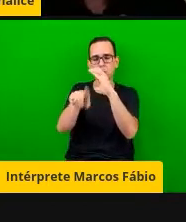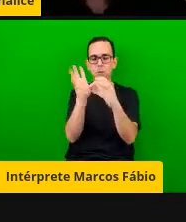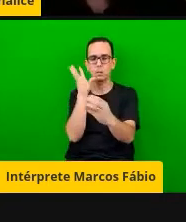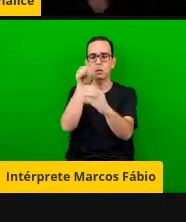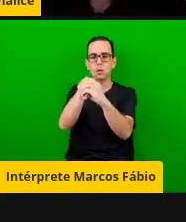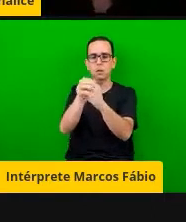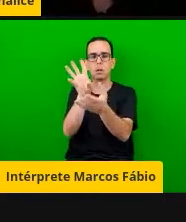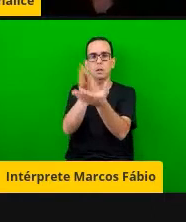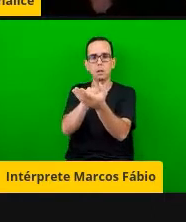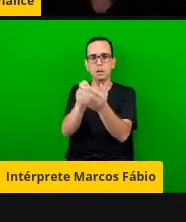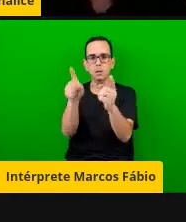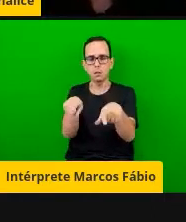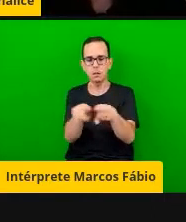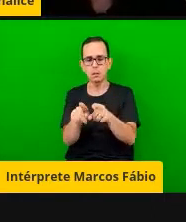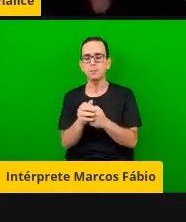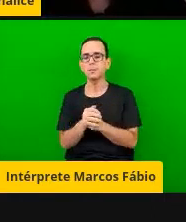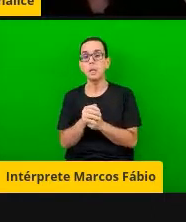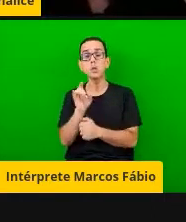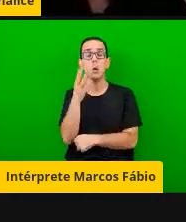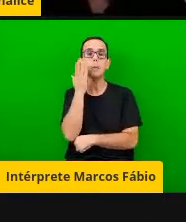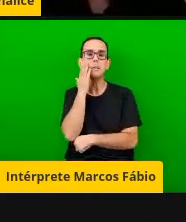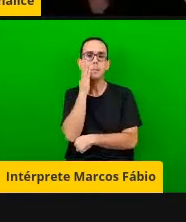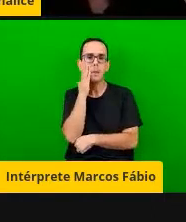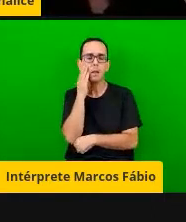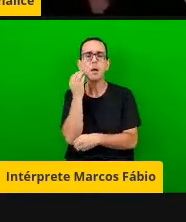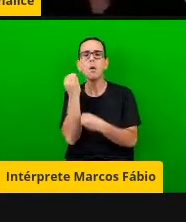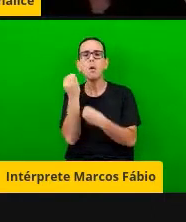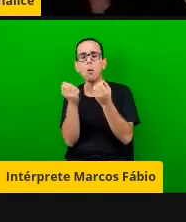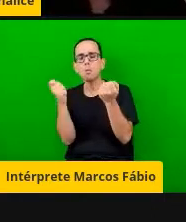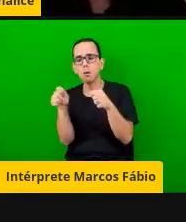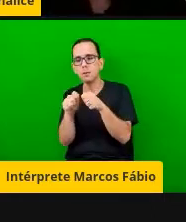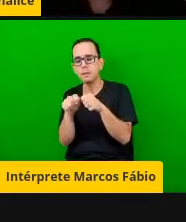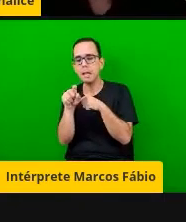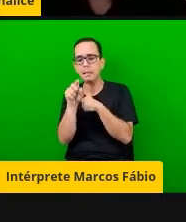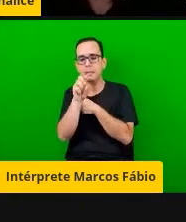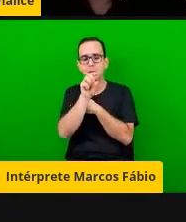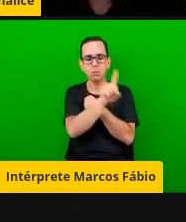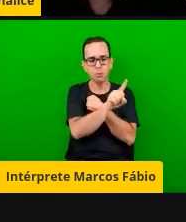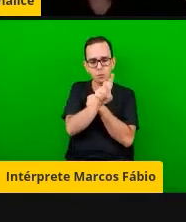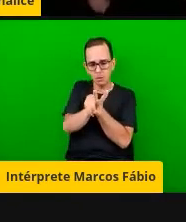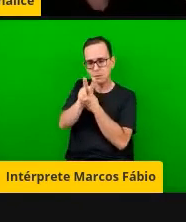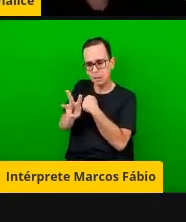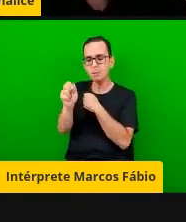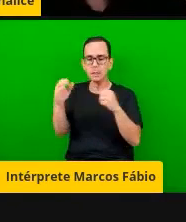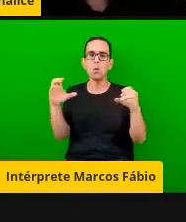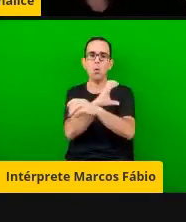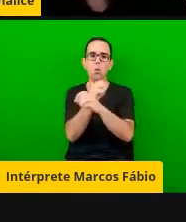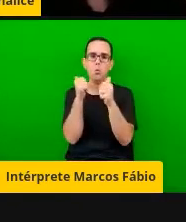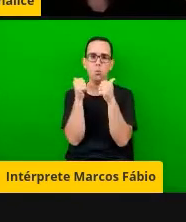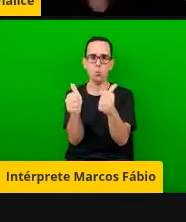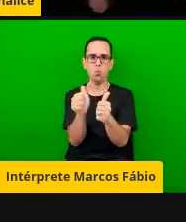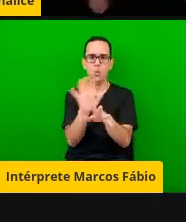Even 3. Então, só para vocês saberem, para configurar as 20 horas, tem essas 3 partes que têm que ser concluídas, tá bom? Uma